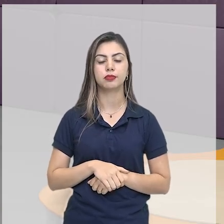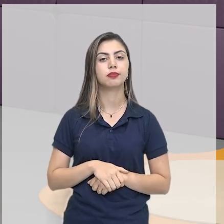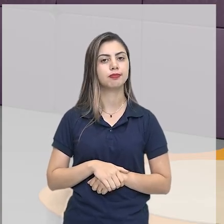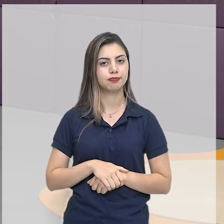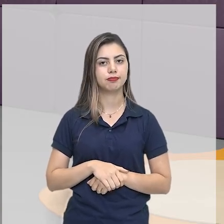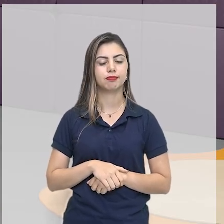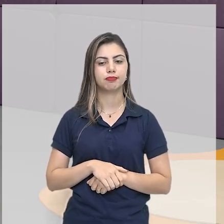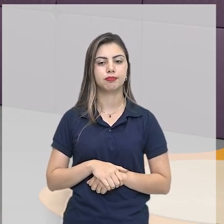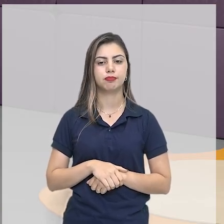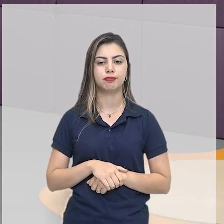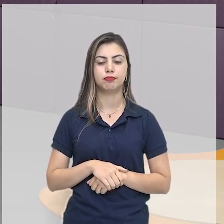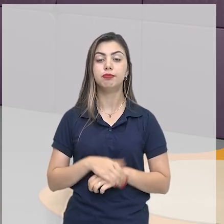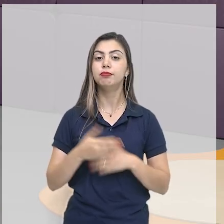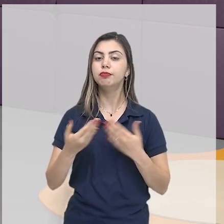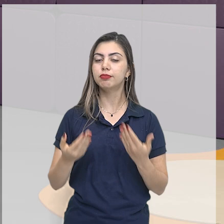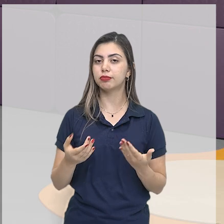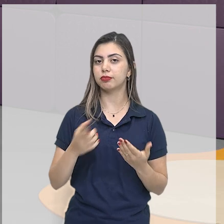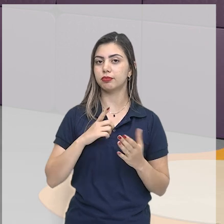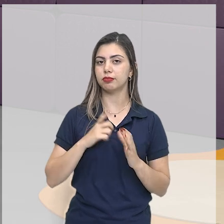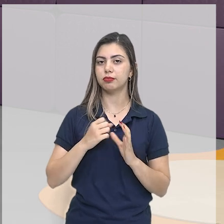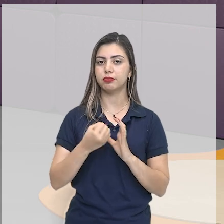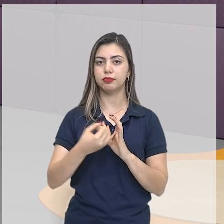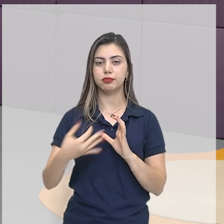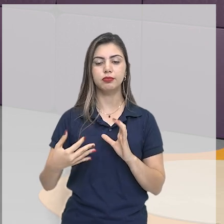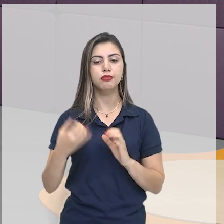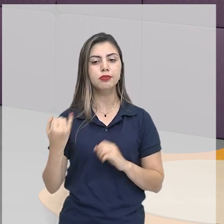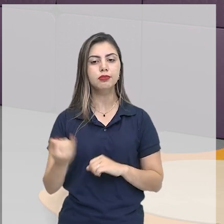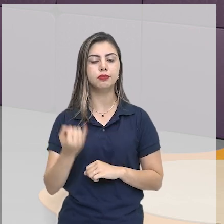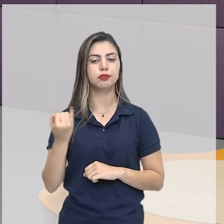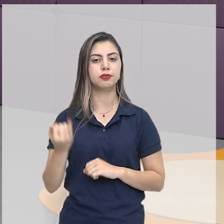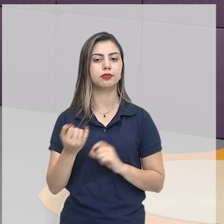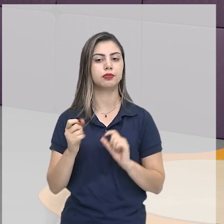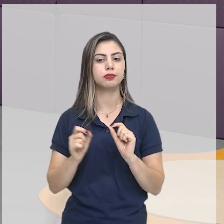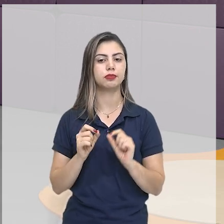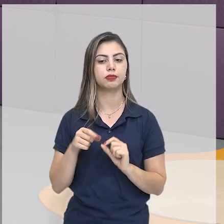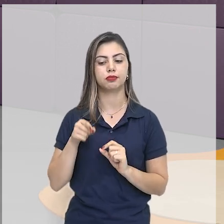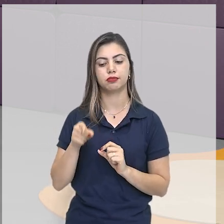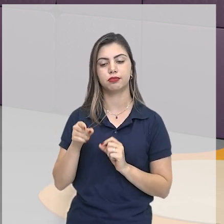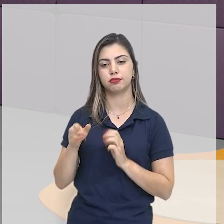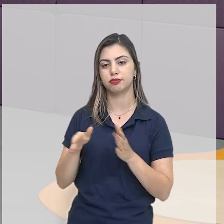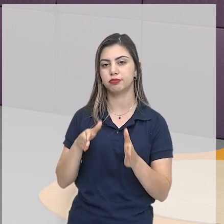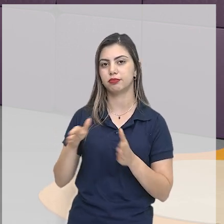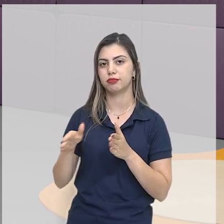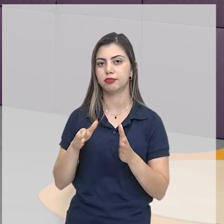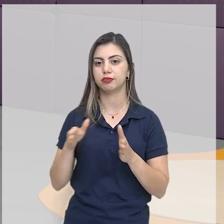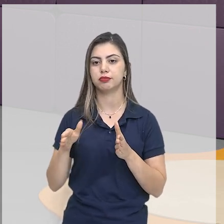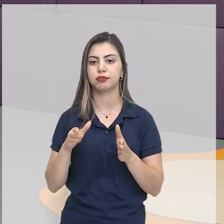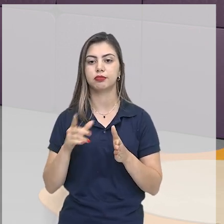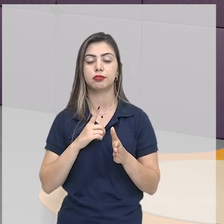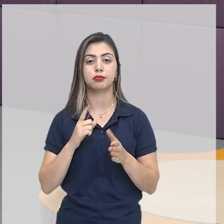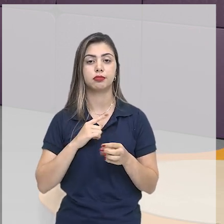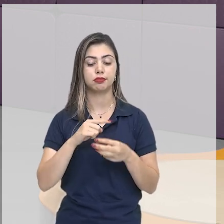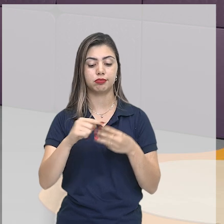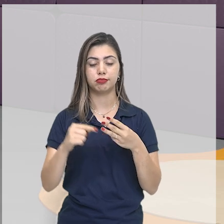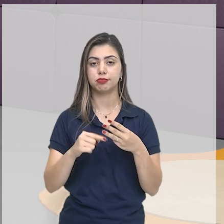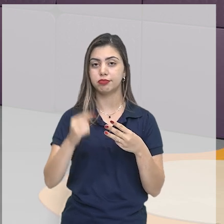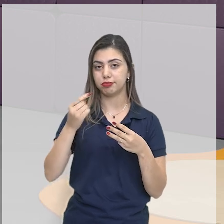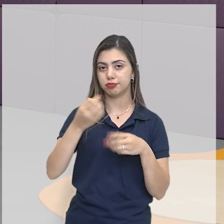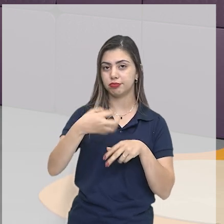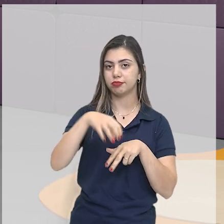Bom, um ponto importante é que, nessa fase, destacam-se 3